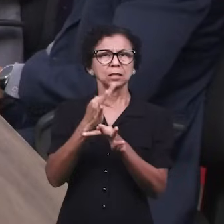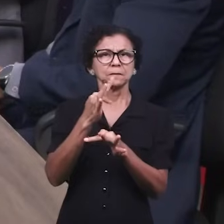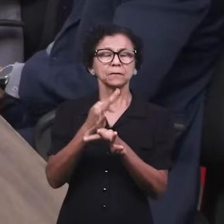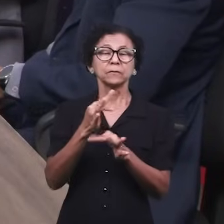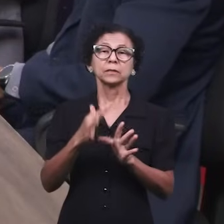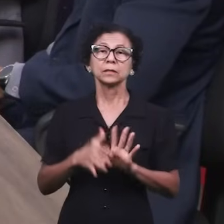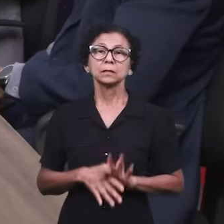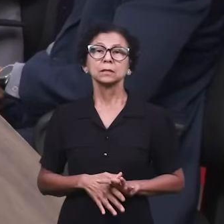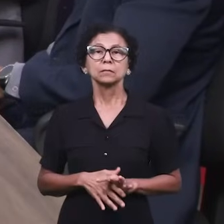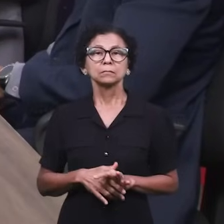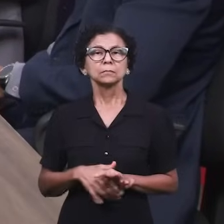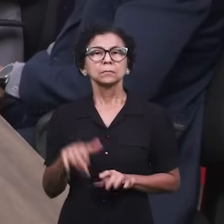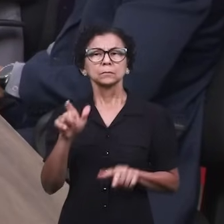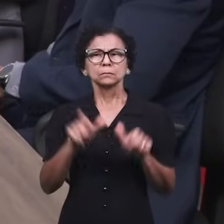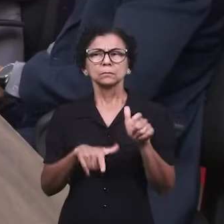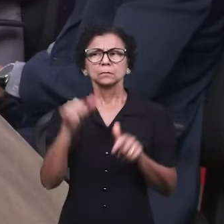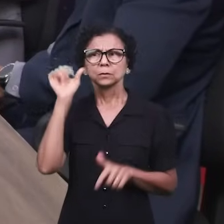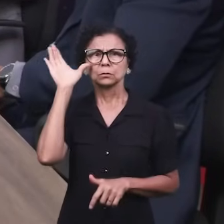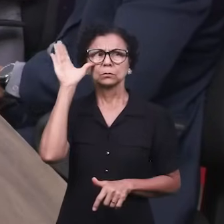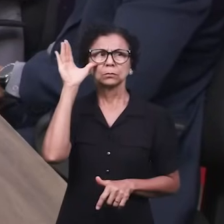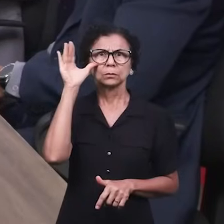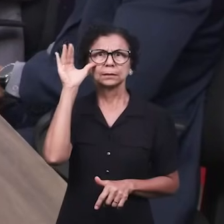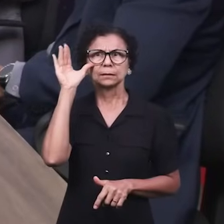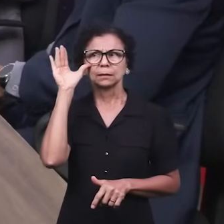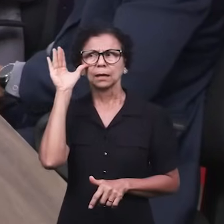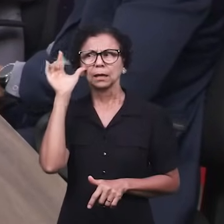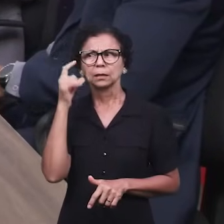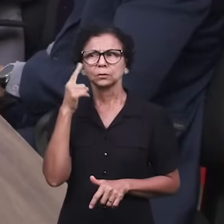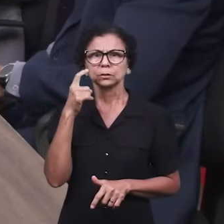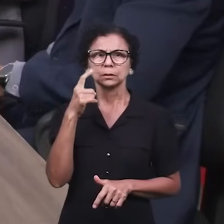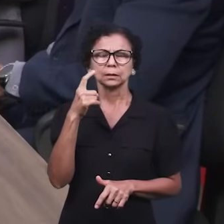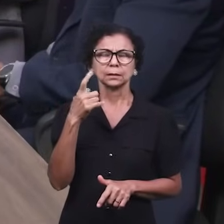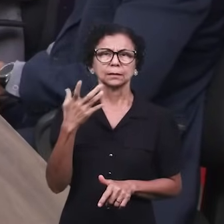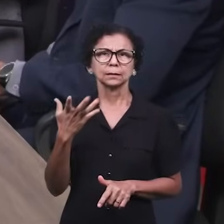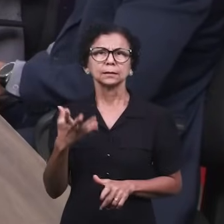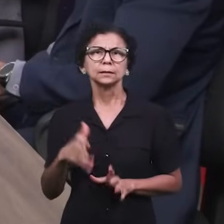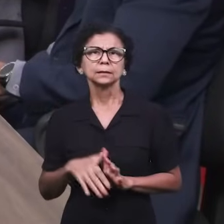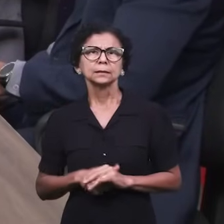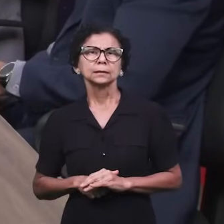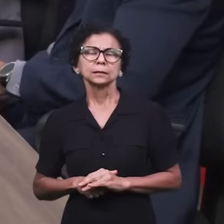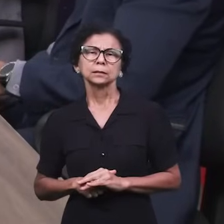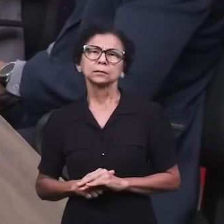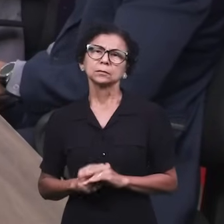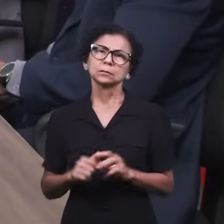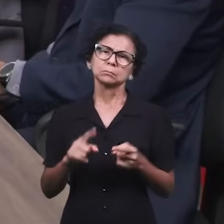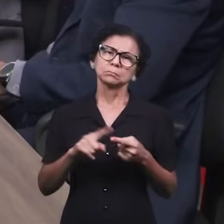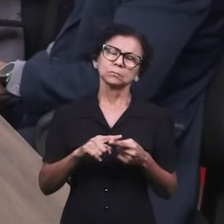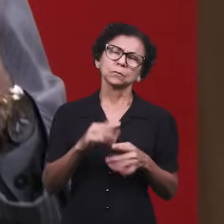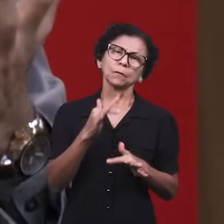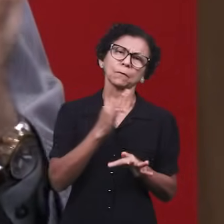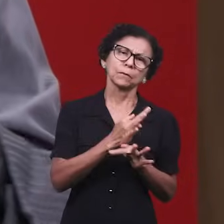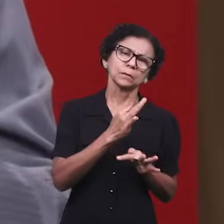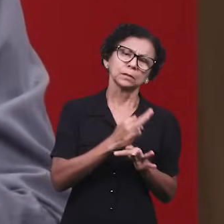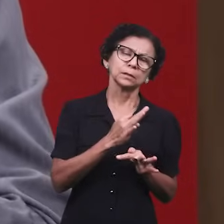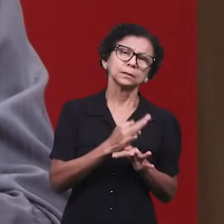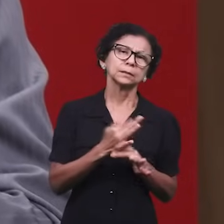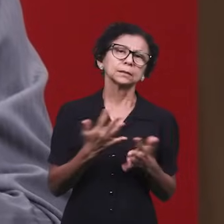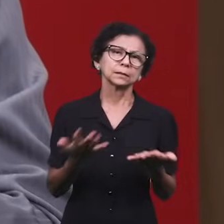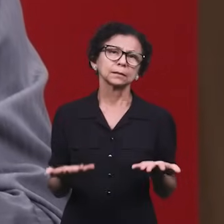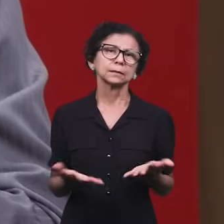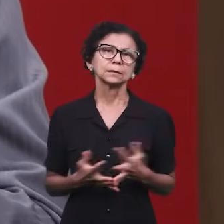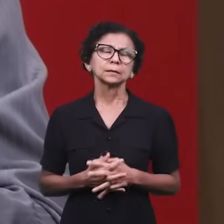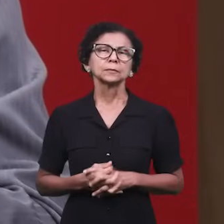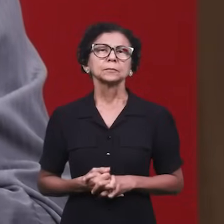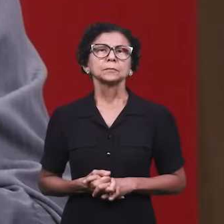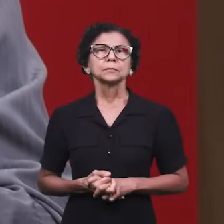que despertou muito a curiosidade das pessoas, o interesse cada vez mais, tanto pela parte da física, a própria astronomia,